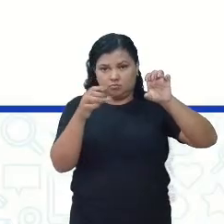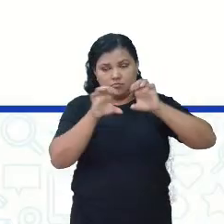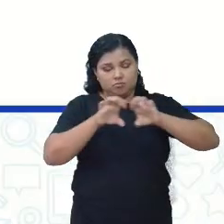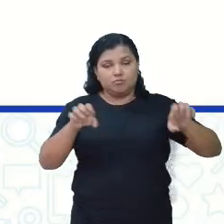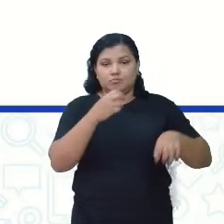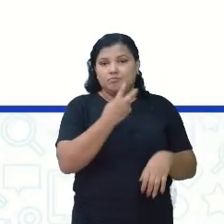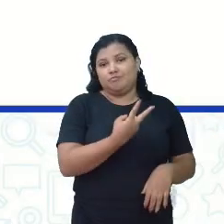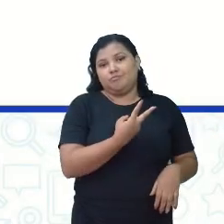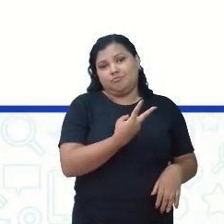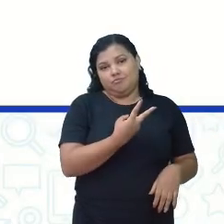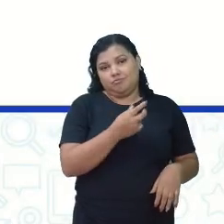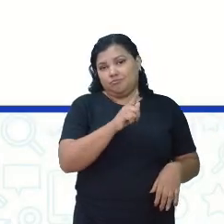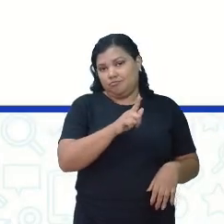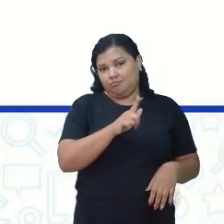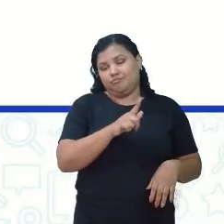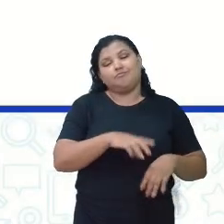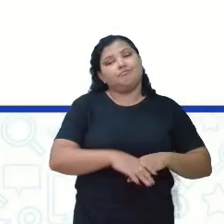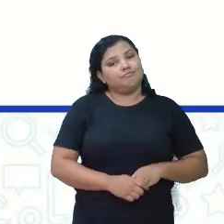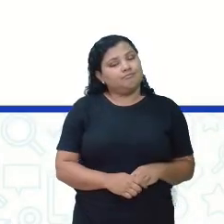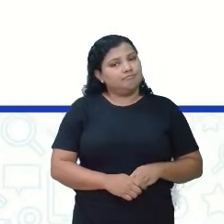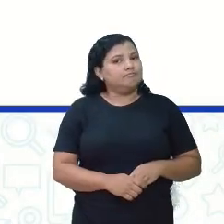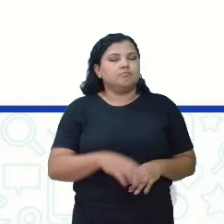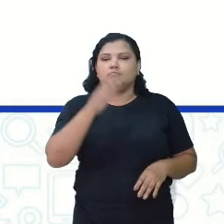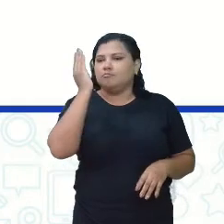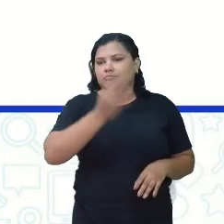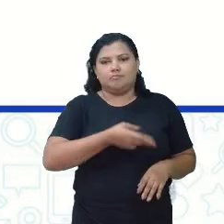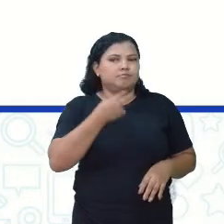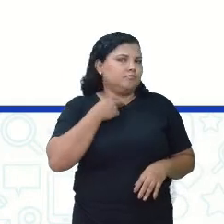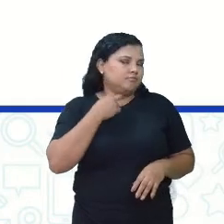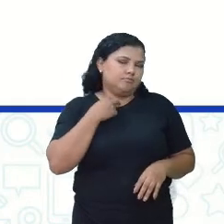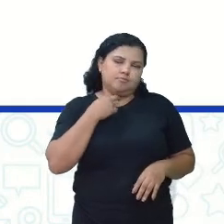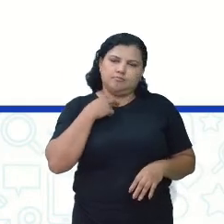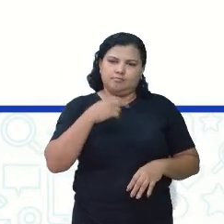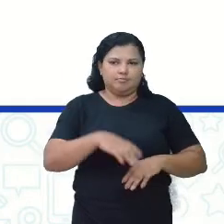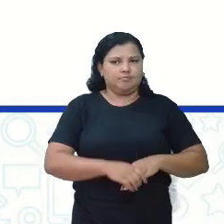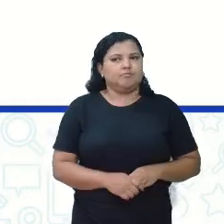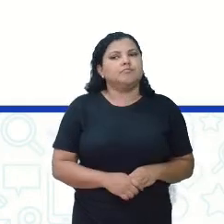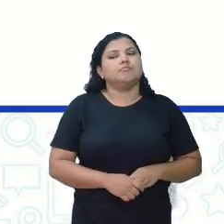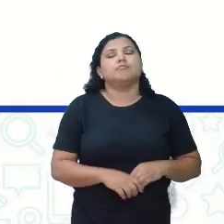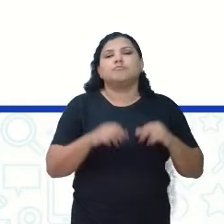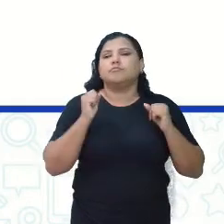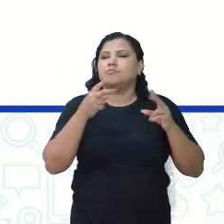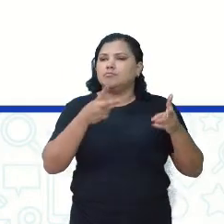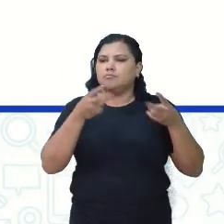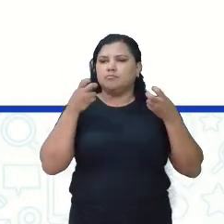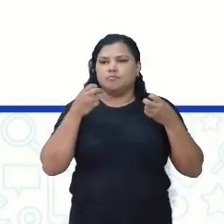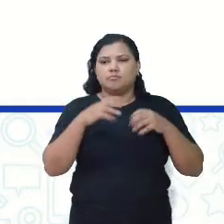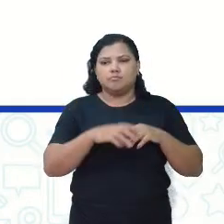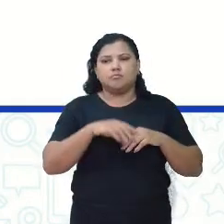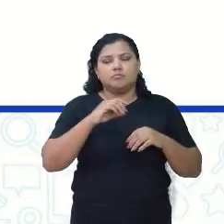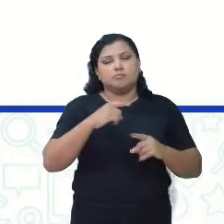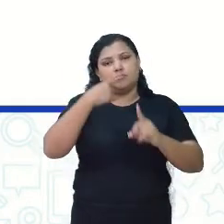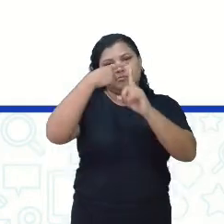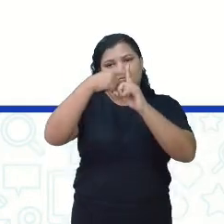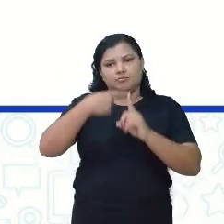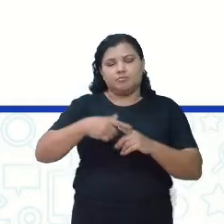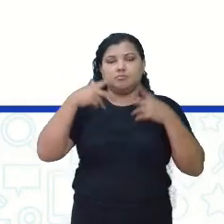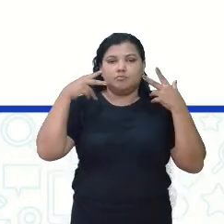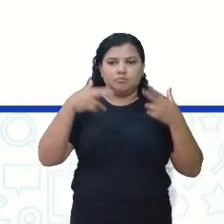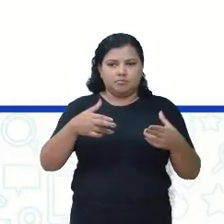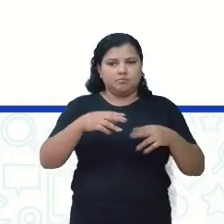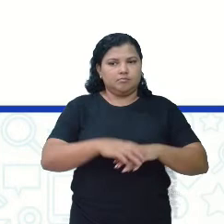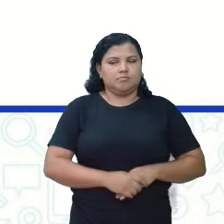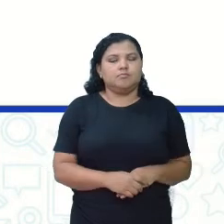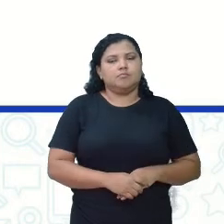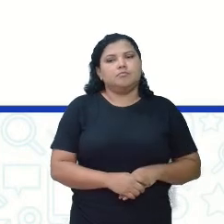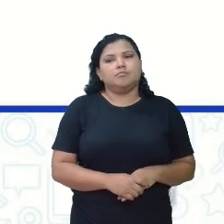G lá de baixo tem 2. Então, eles não são simétricos. E pode notar também que os sinais são iguais. Os